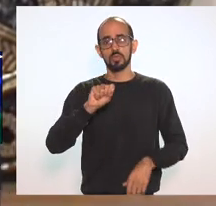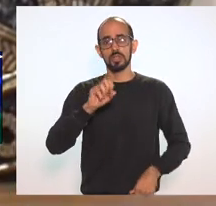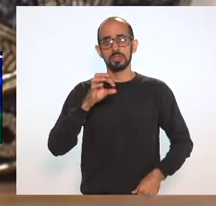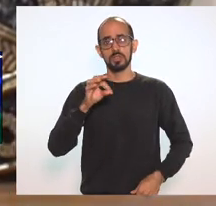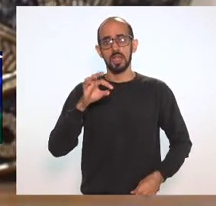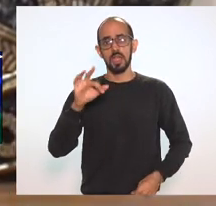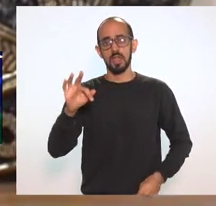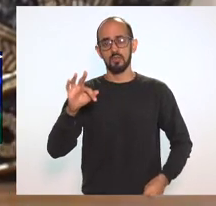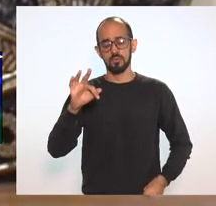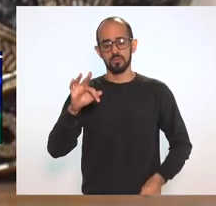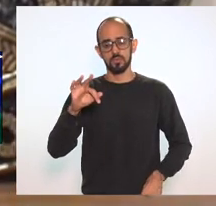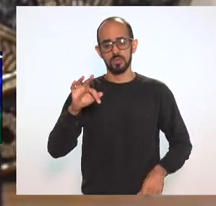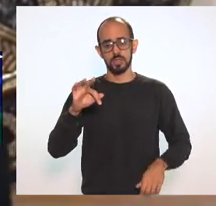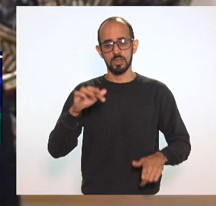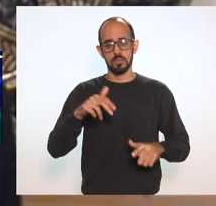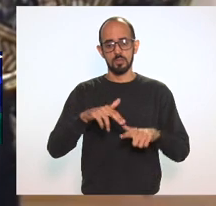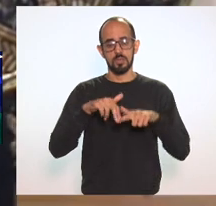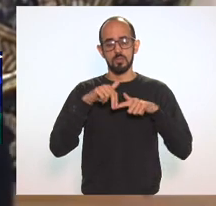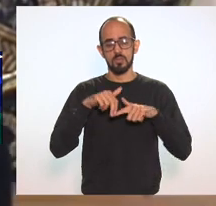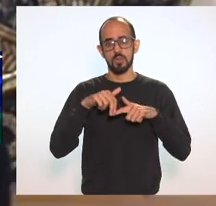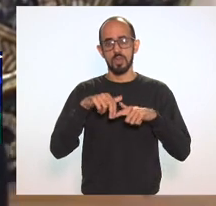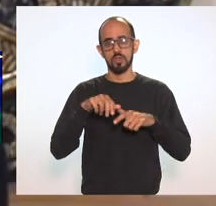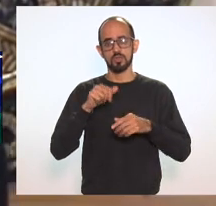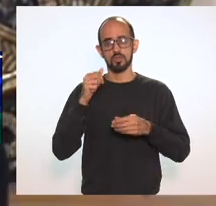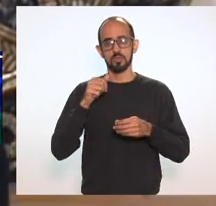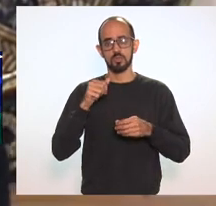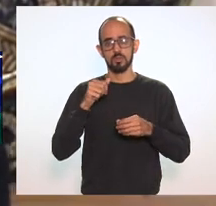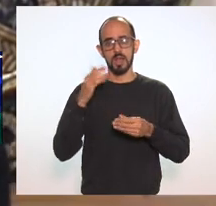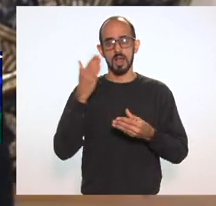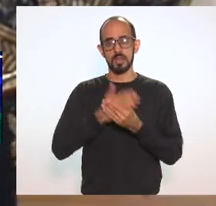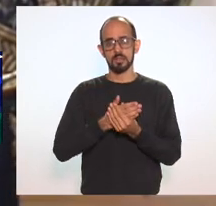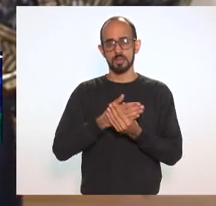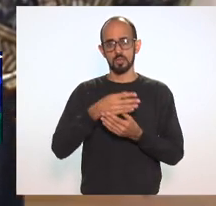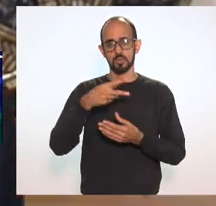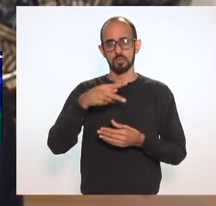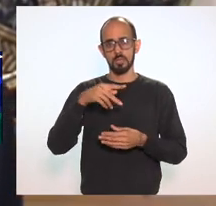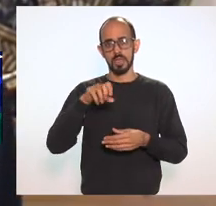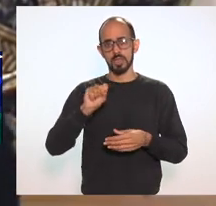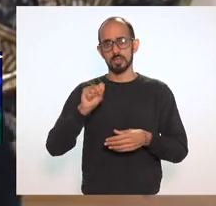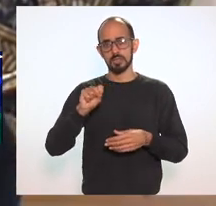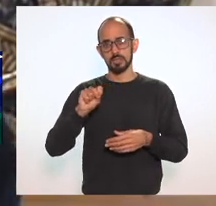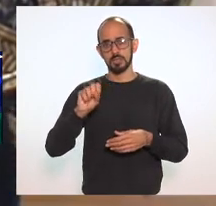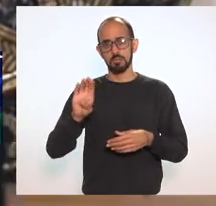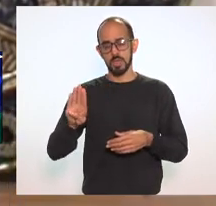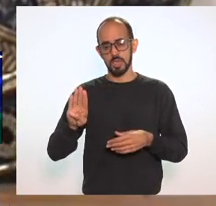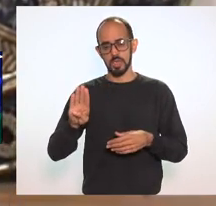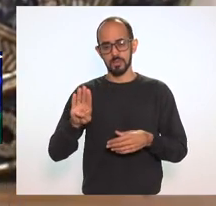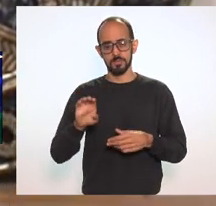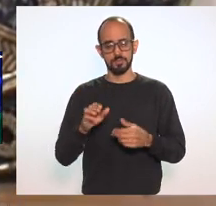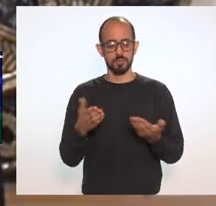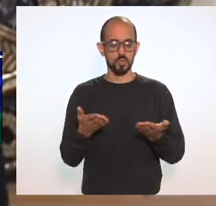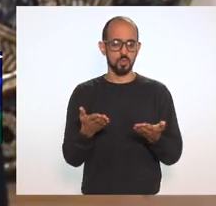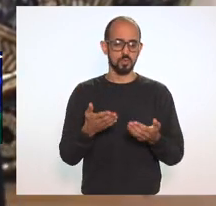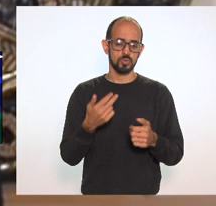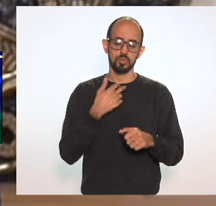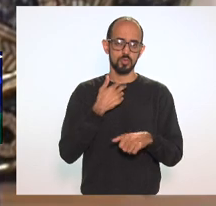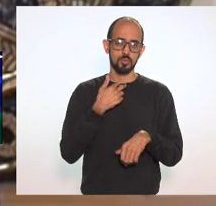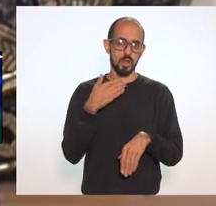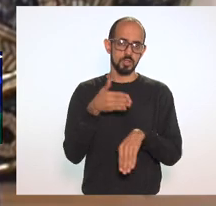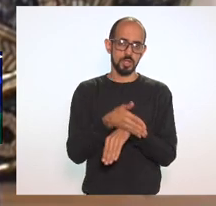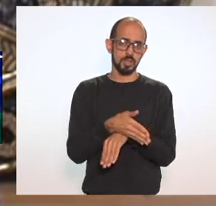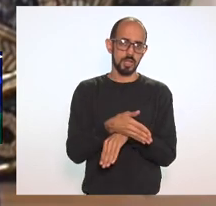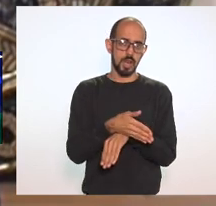é através do uma ação da do PSB que hoje você faz a operação de